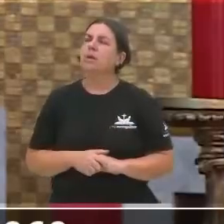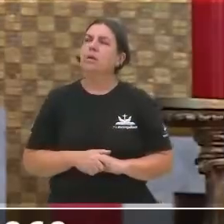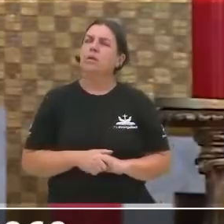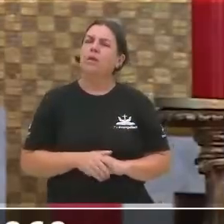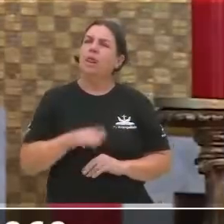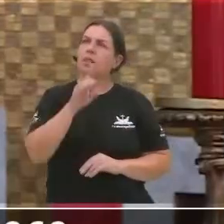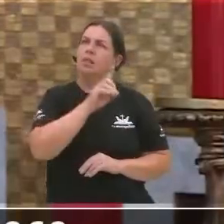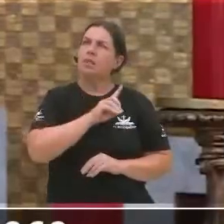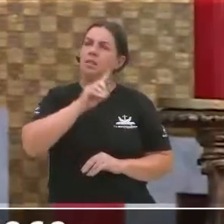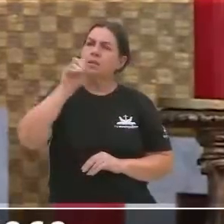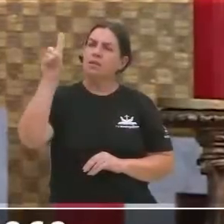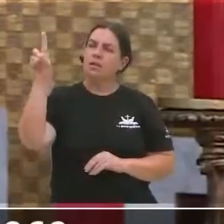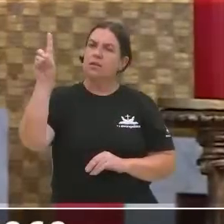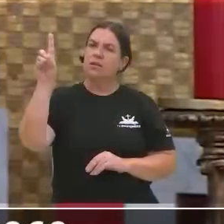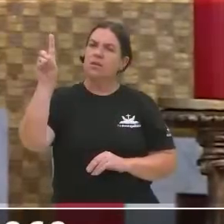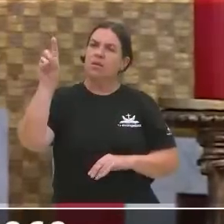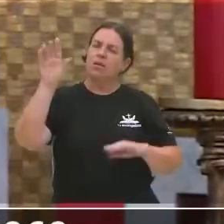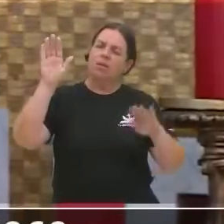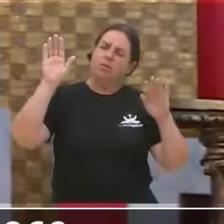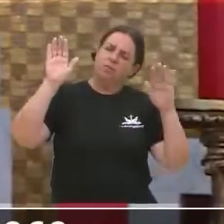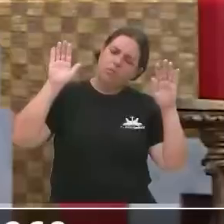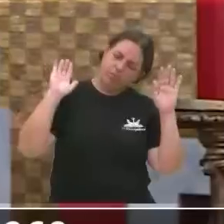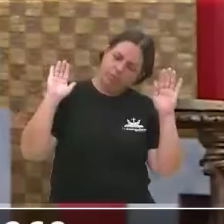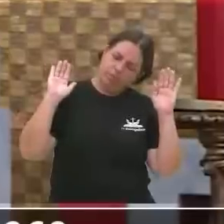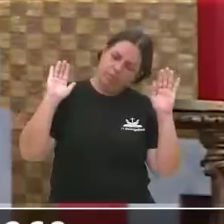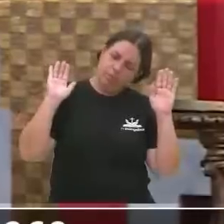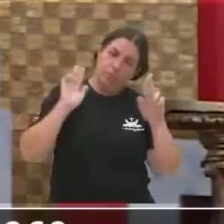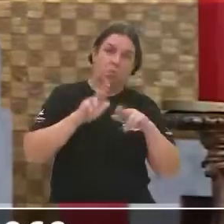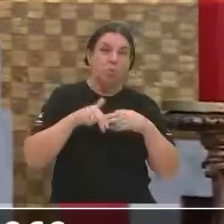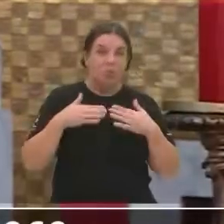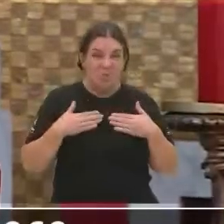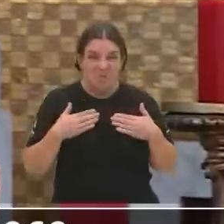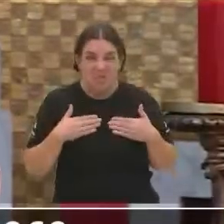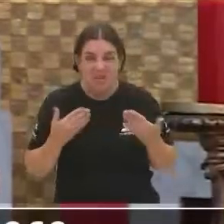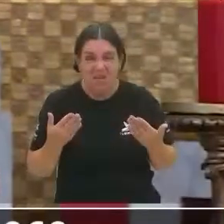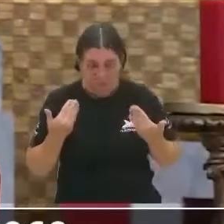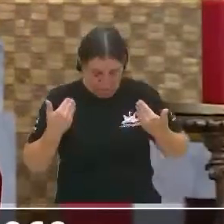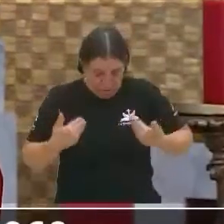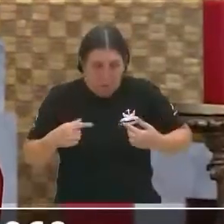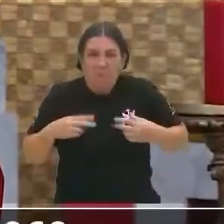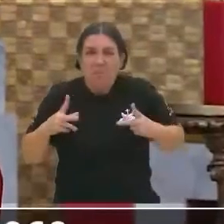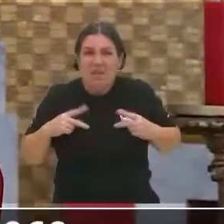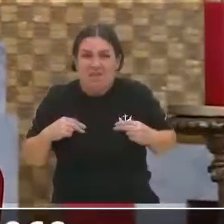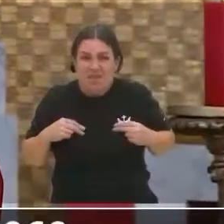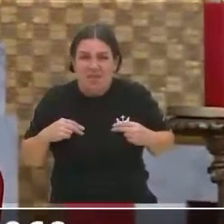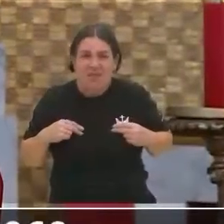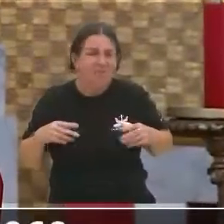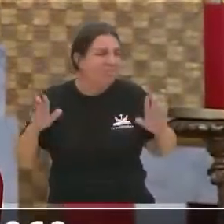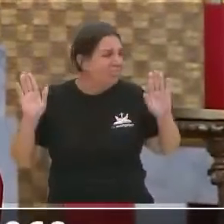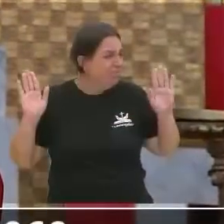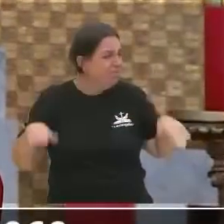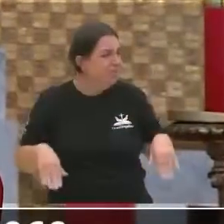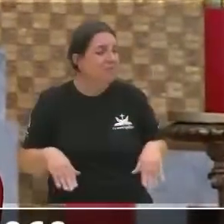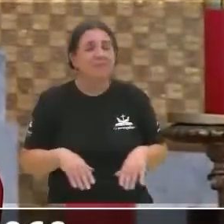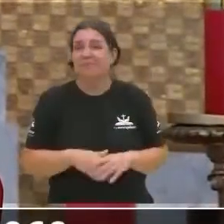Deus morrer por mim Quem Sou Eu que mereço tanto